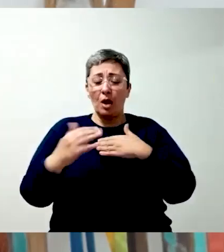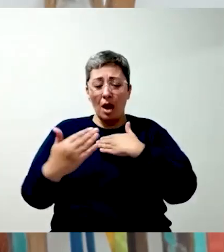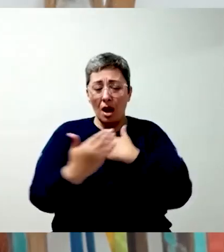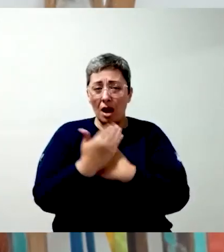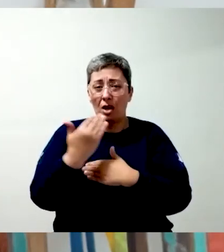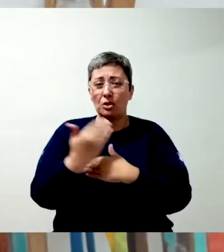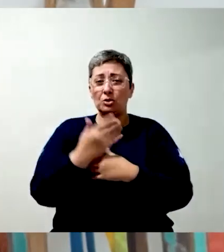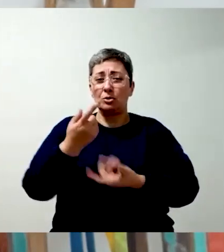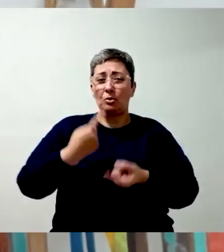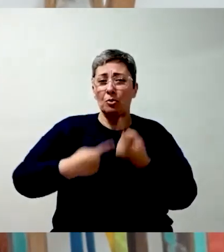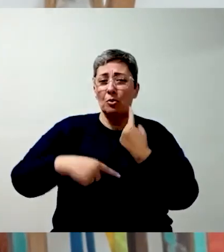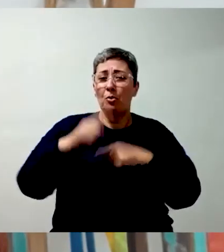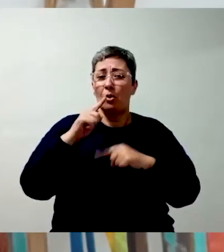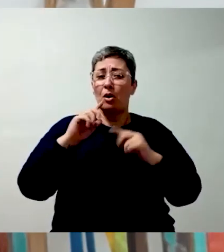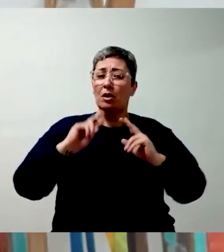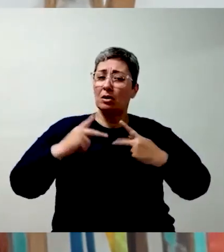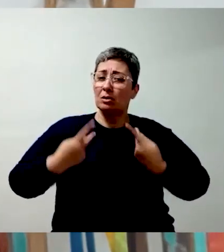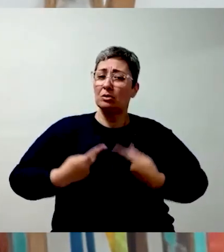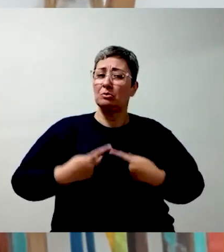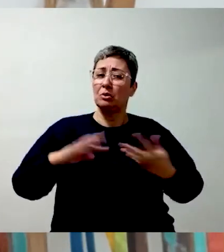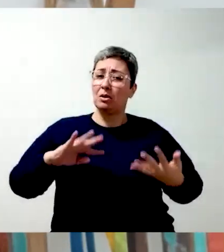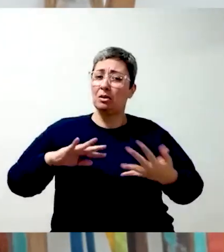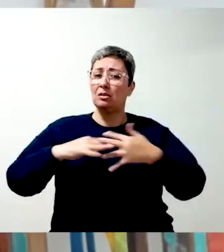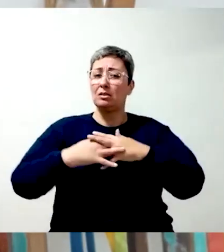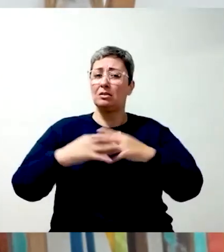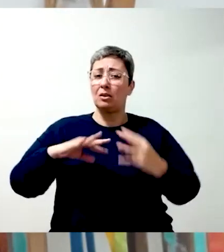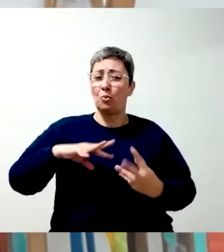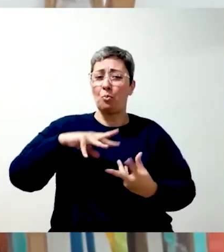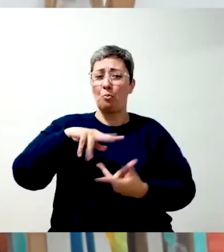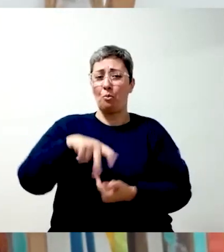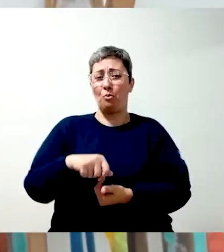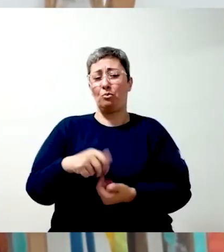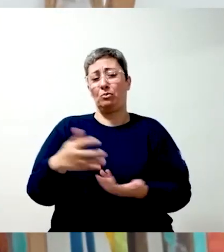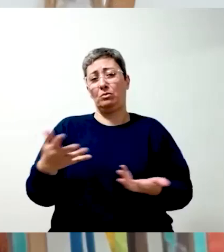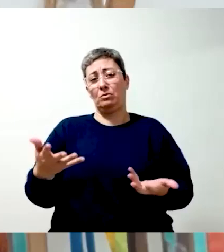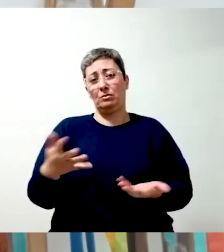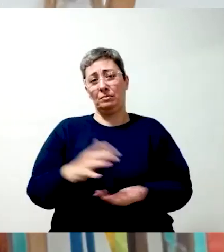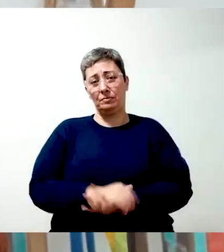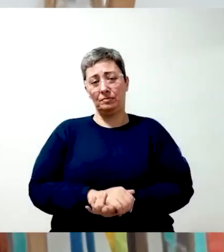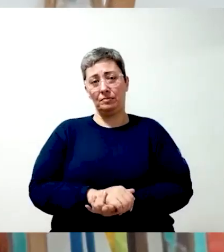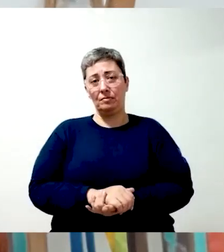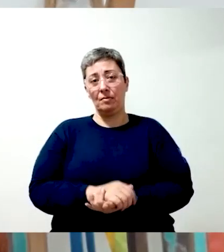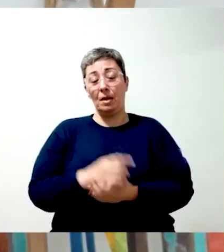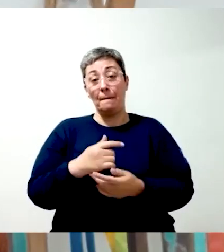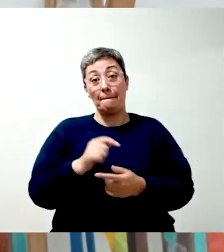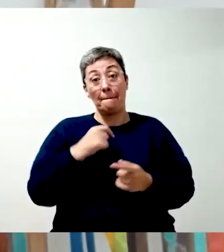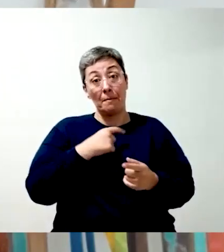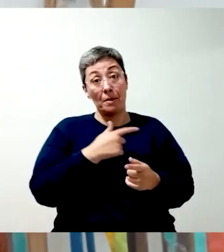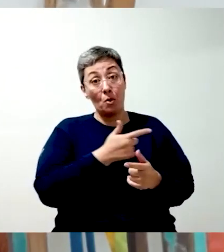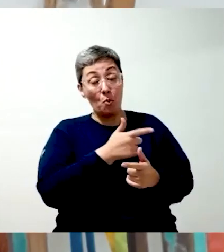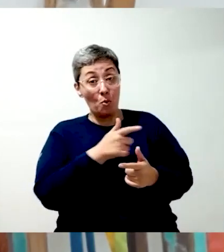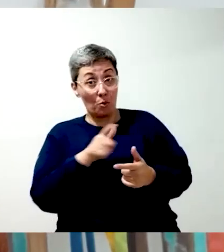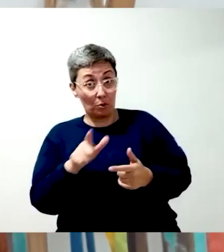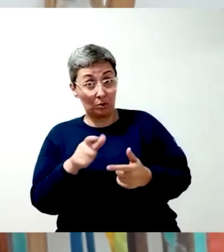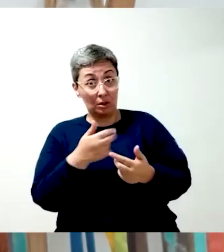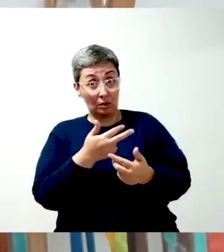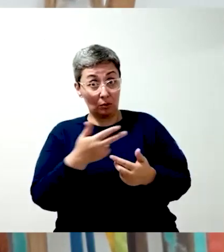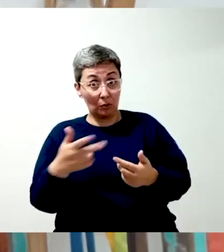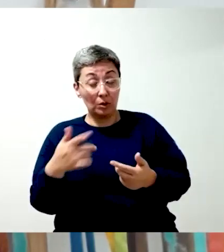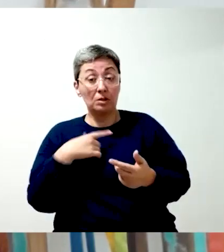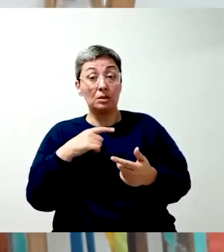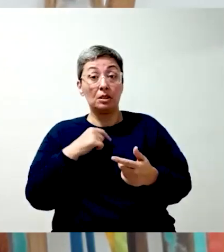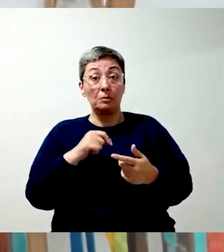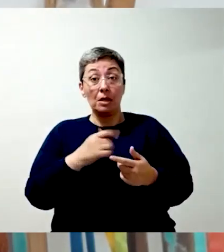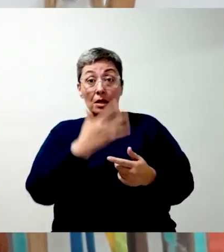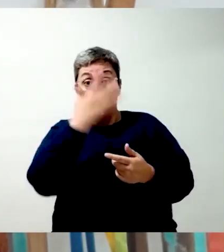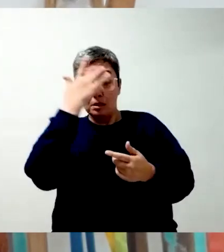e nos refaz como seres humanos e cidadãos do mundo. Por outro lado, os